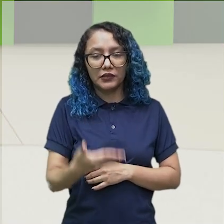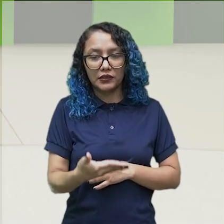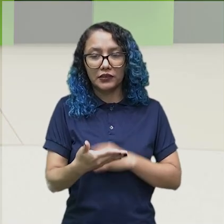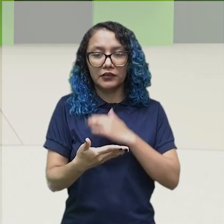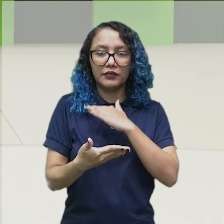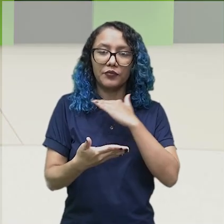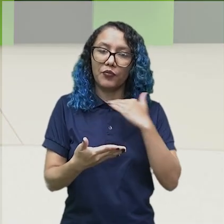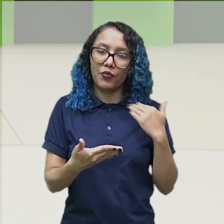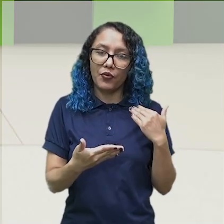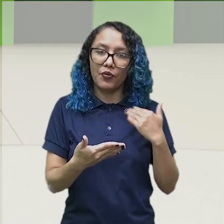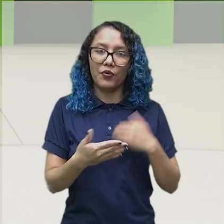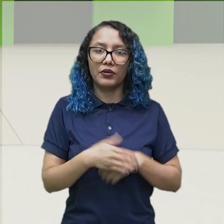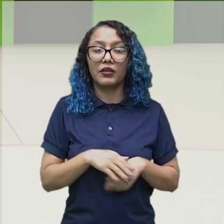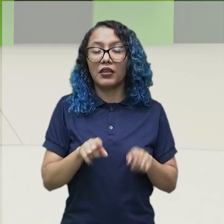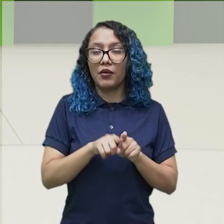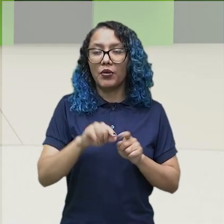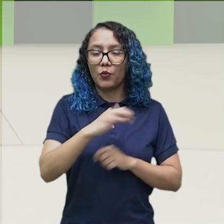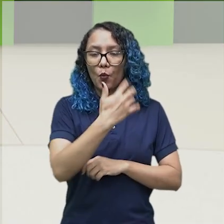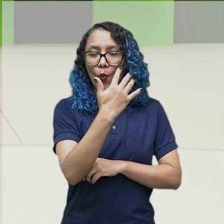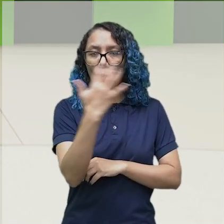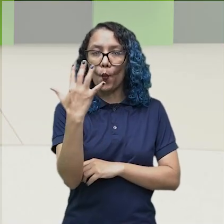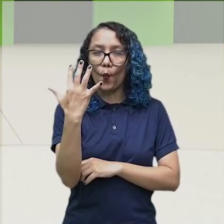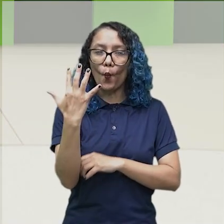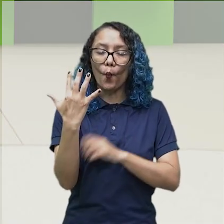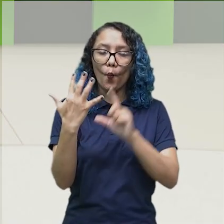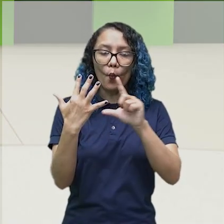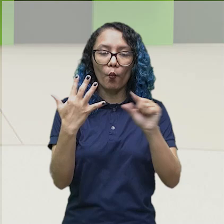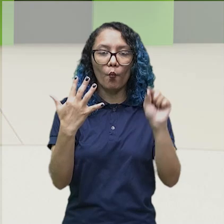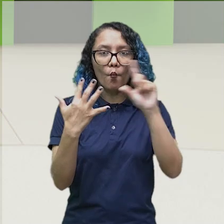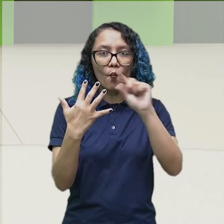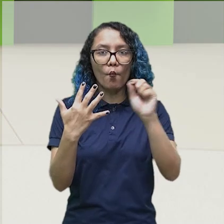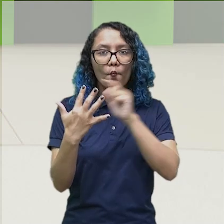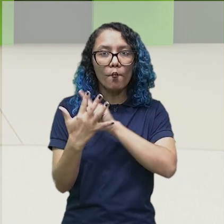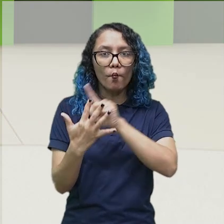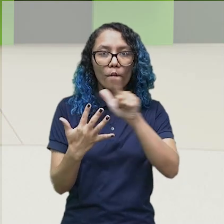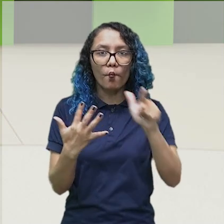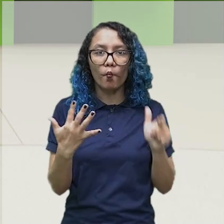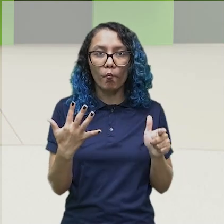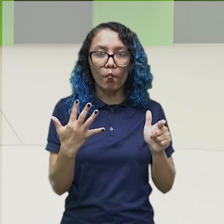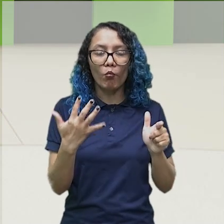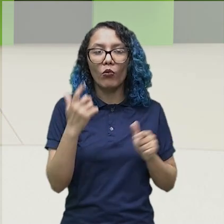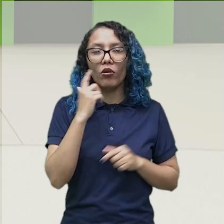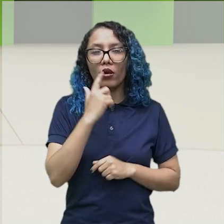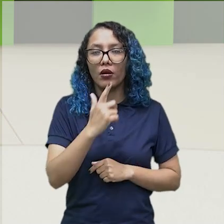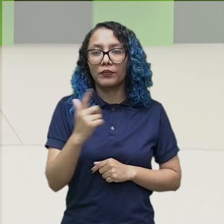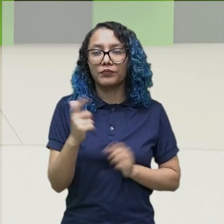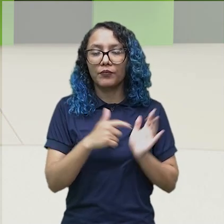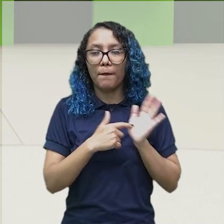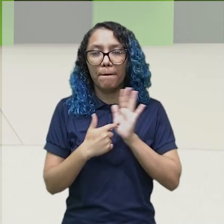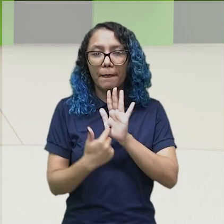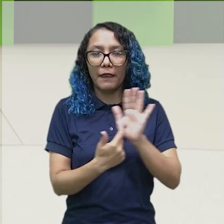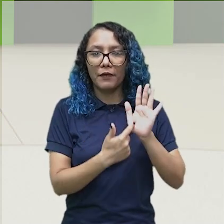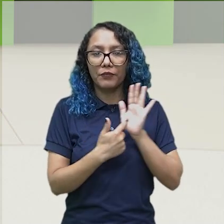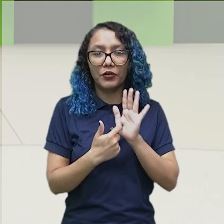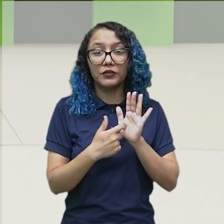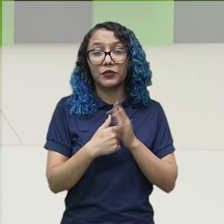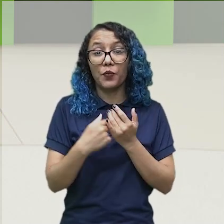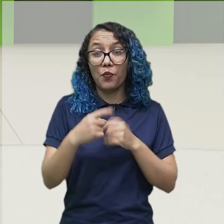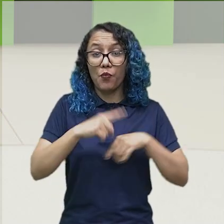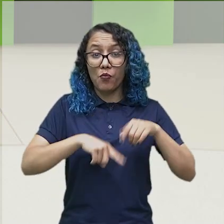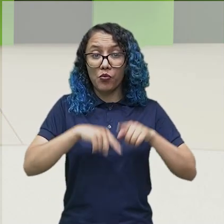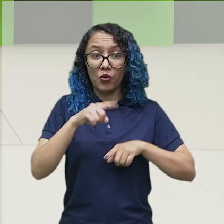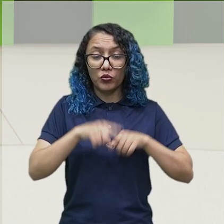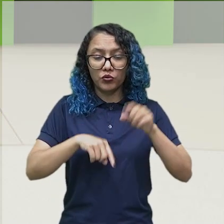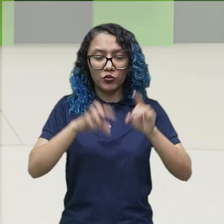a plantinha sem as folhas, né, então indicando que aquele material em questão não pode jamais, de jeito